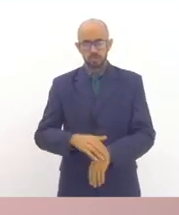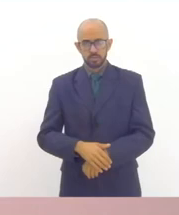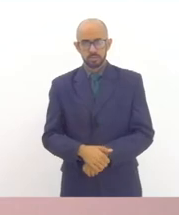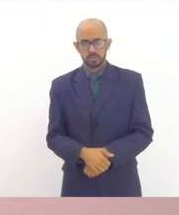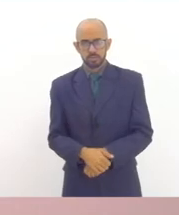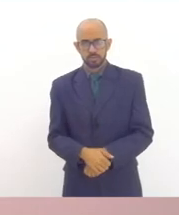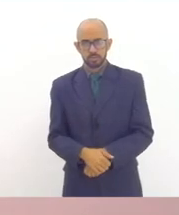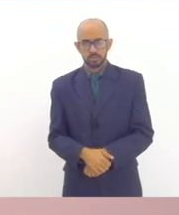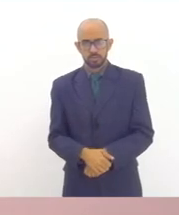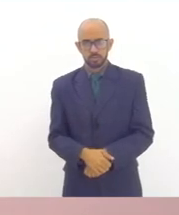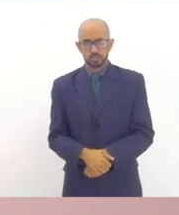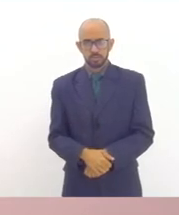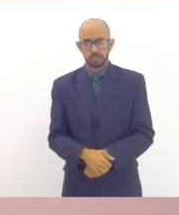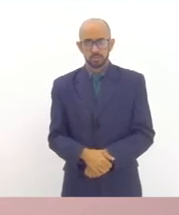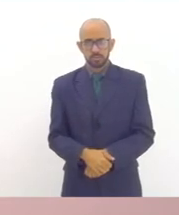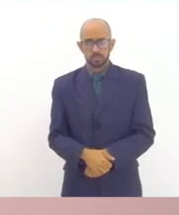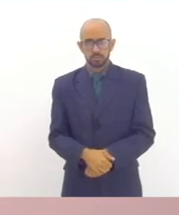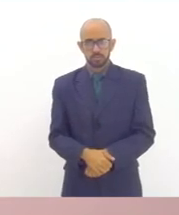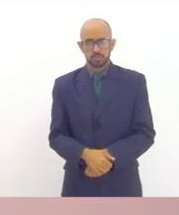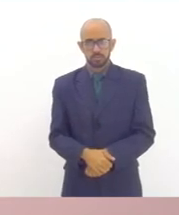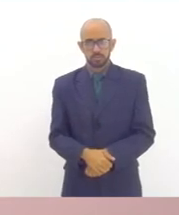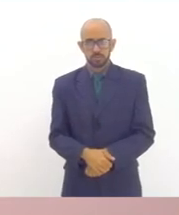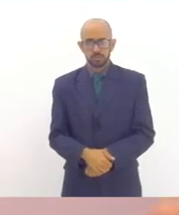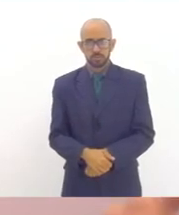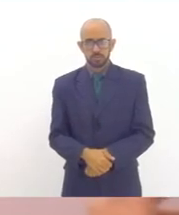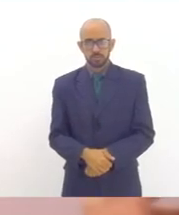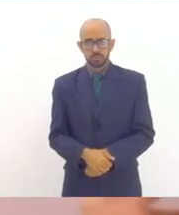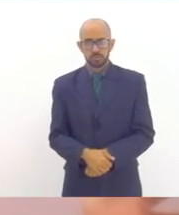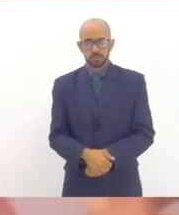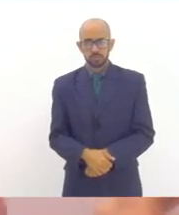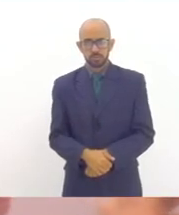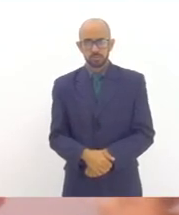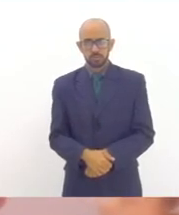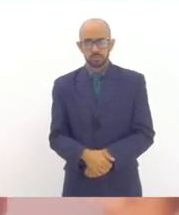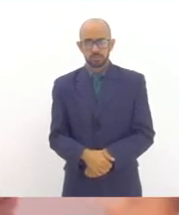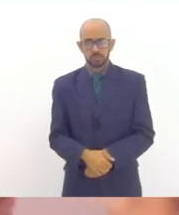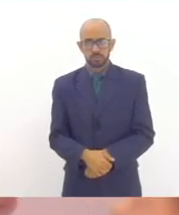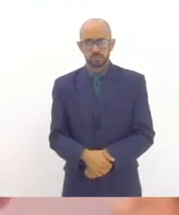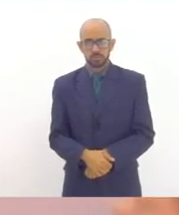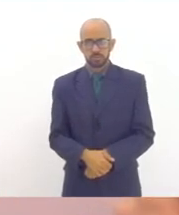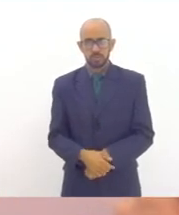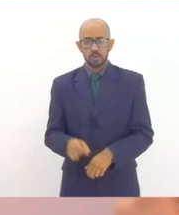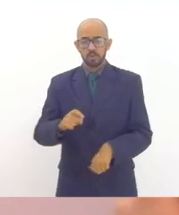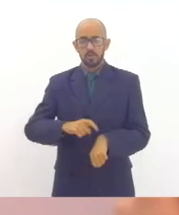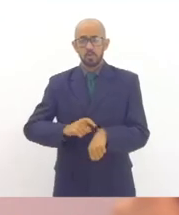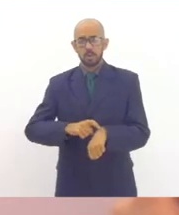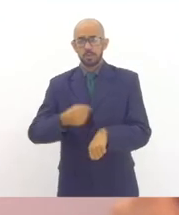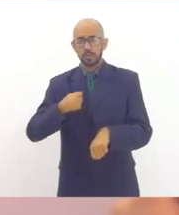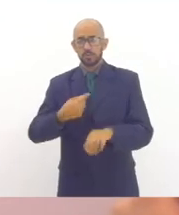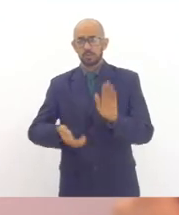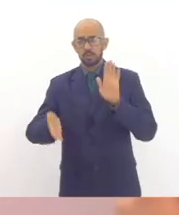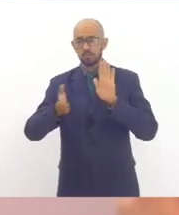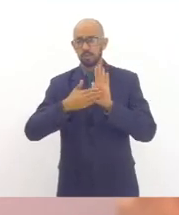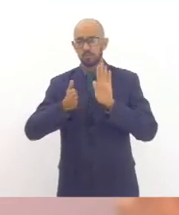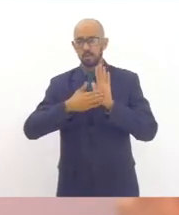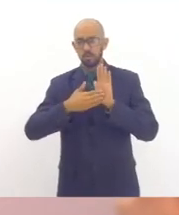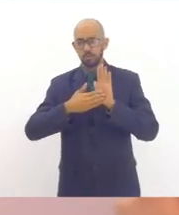Tá? É, na hora que eu estava propondo, teve alguém